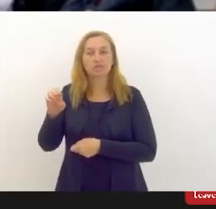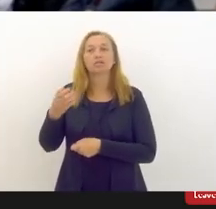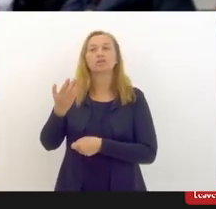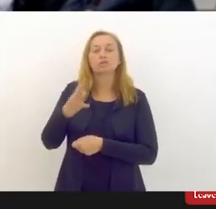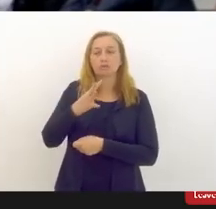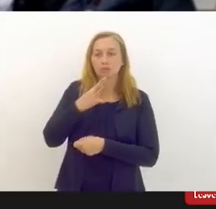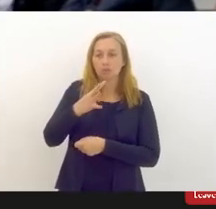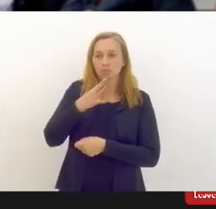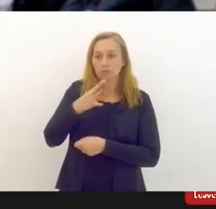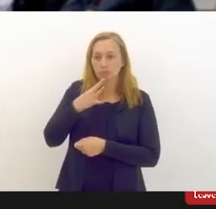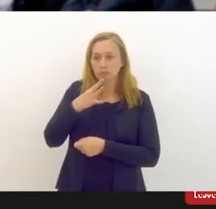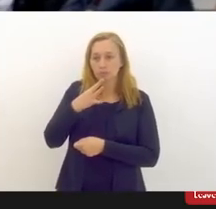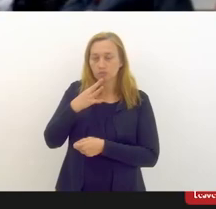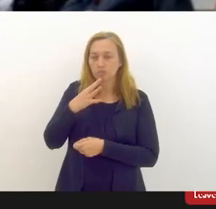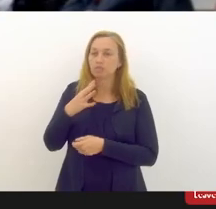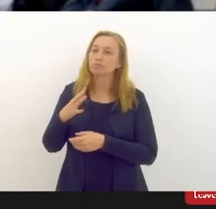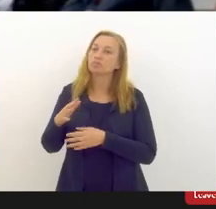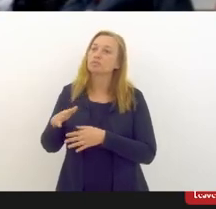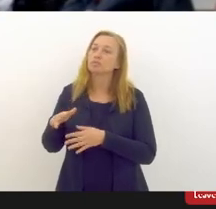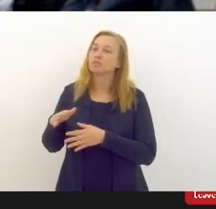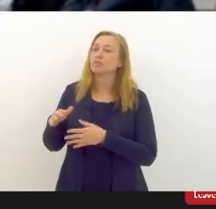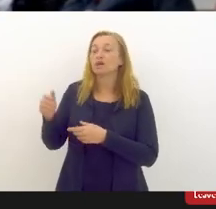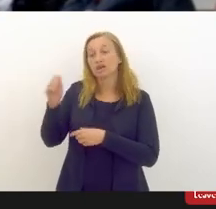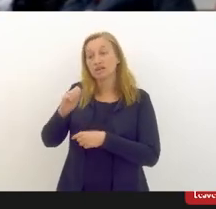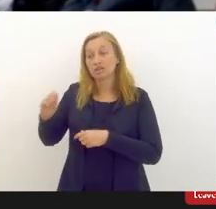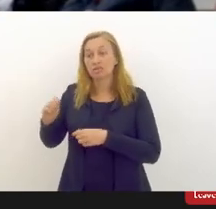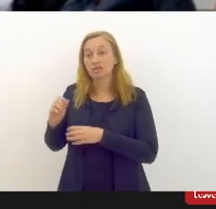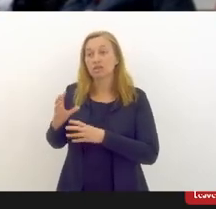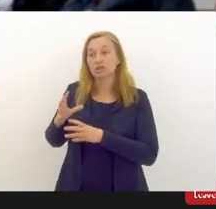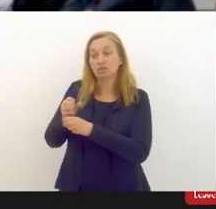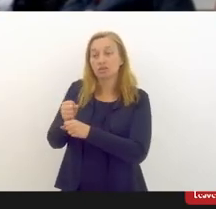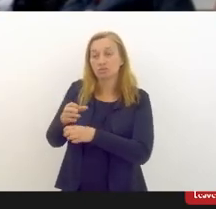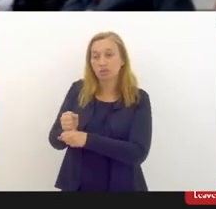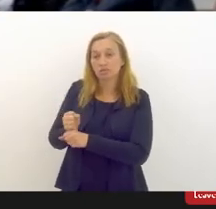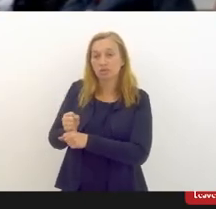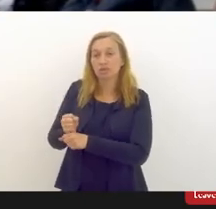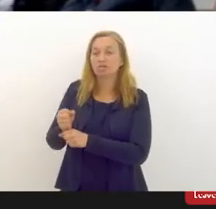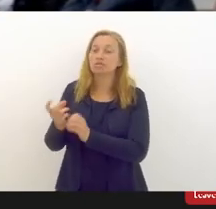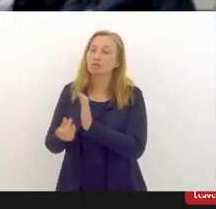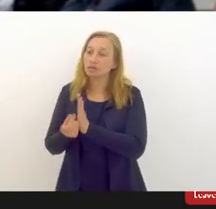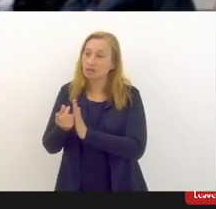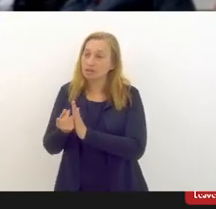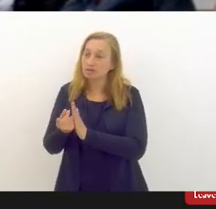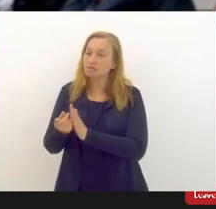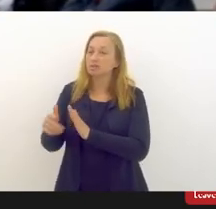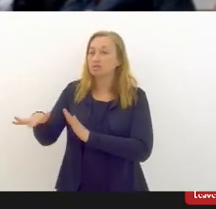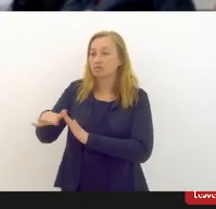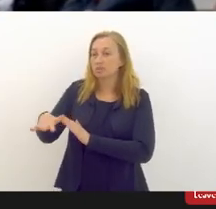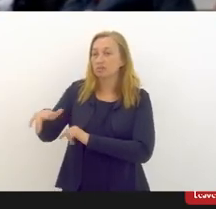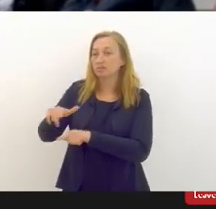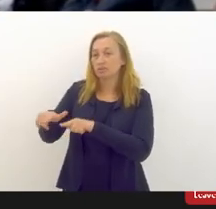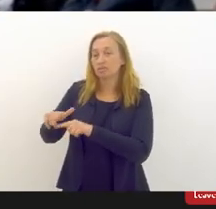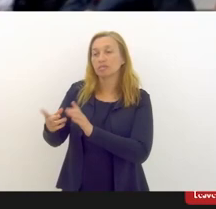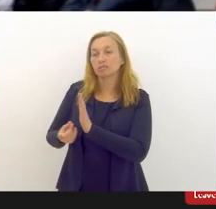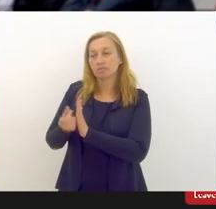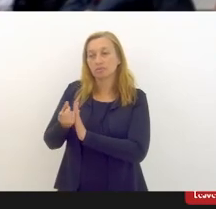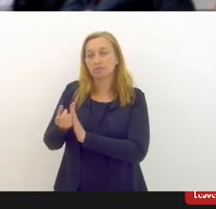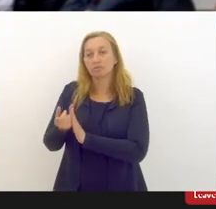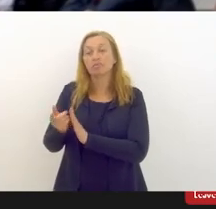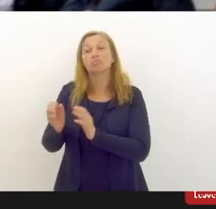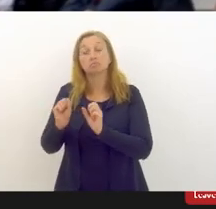contas, que é a assessoria de contabilidade da Secretaria de Educação, junto com a SUCOP, que é a Superintendência de Orçamento.